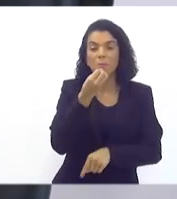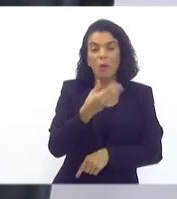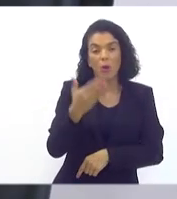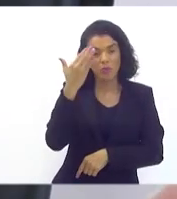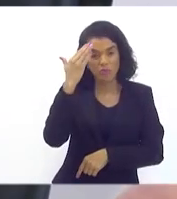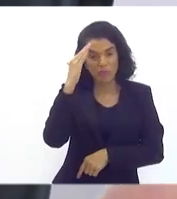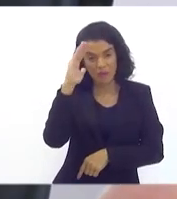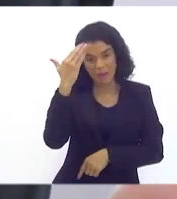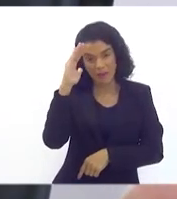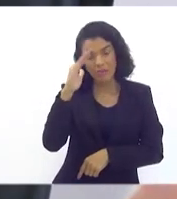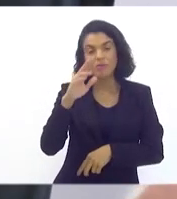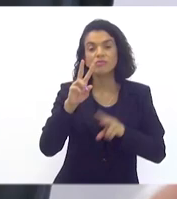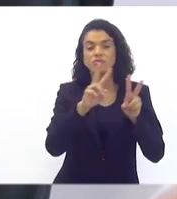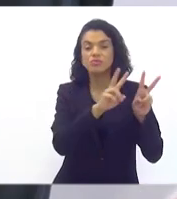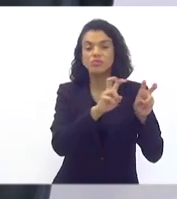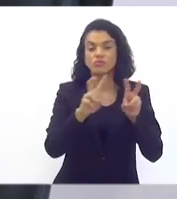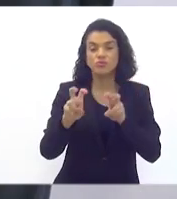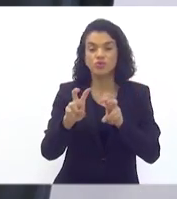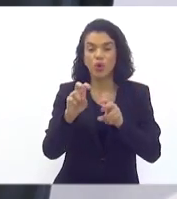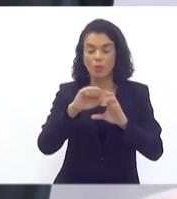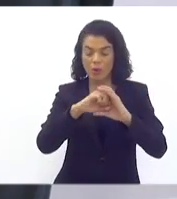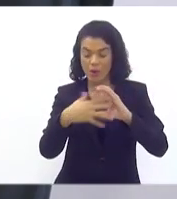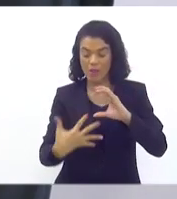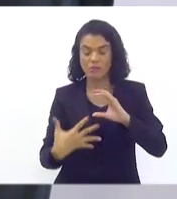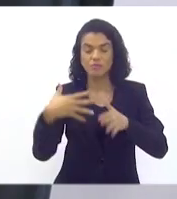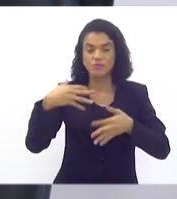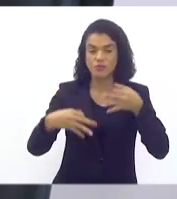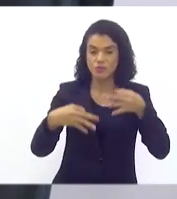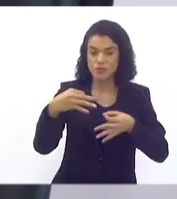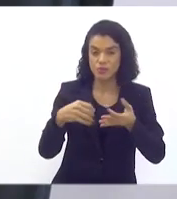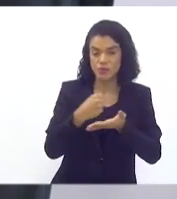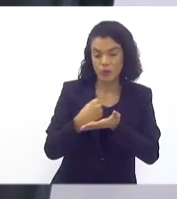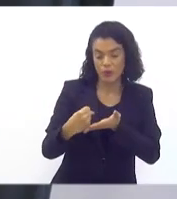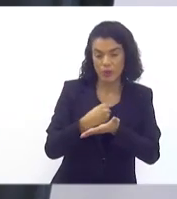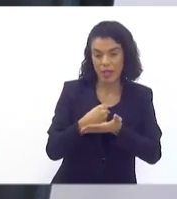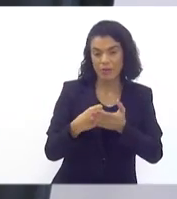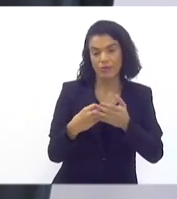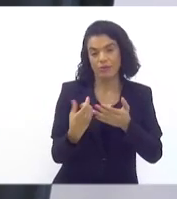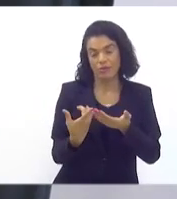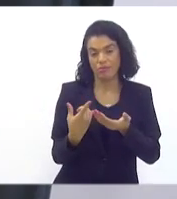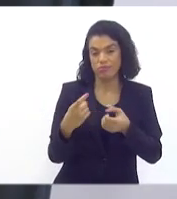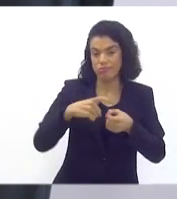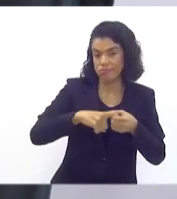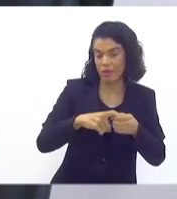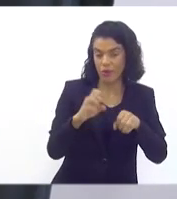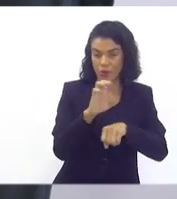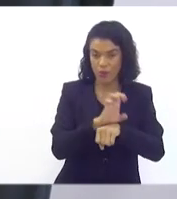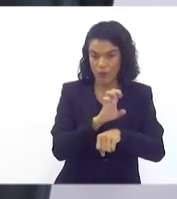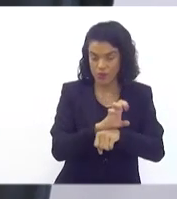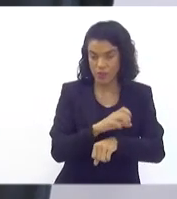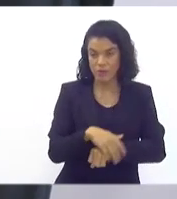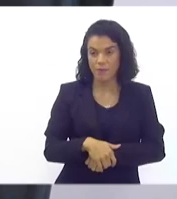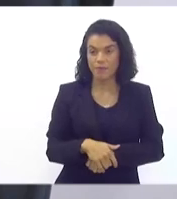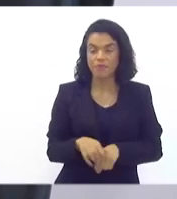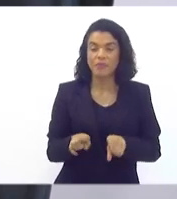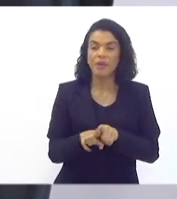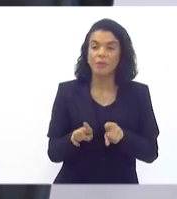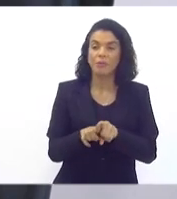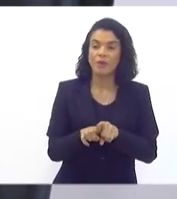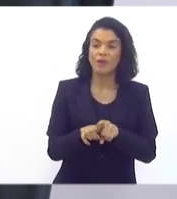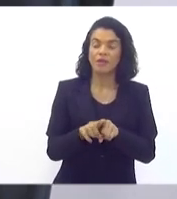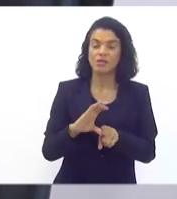sobretudo que diz respeito aos aspectos jurídicos dos contratos de concessão ao Conselheiro Charles Batista pelo vigor de sempre